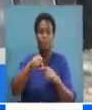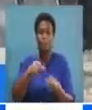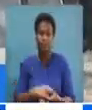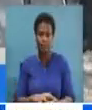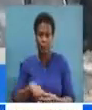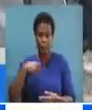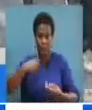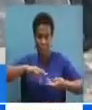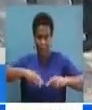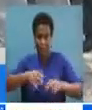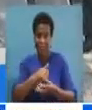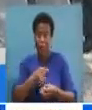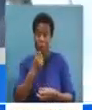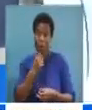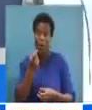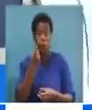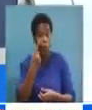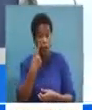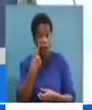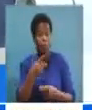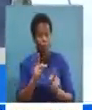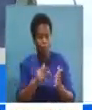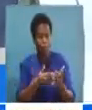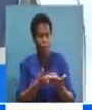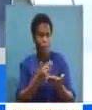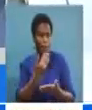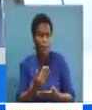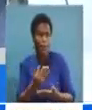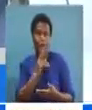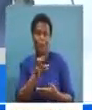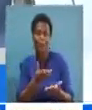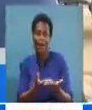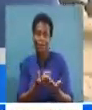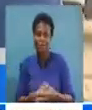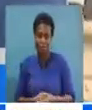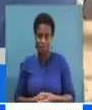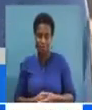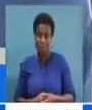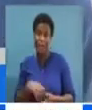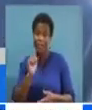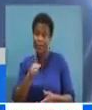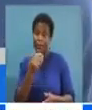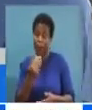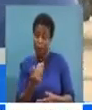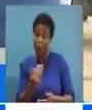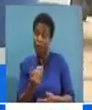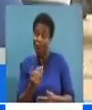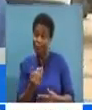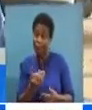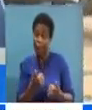Câmara Municipal do Maio reconheceu a legitimidade dos pedidos e reagiu da seguinte forma. É claro que é uma reivindicação